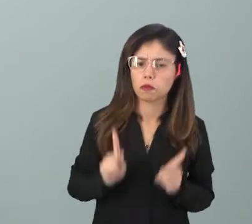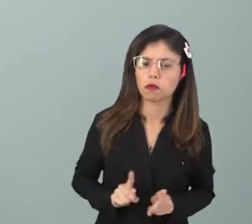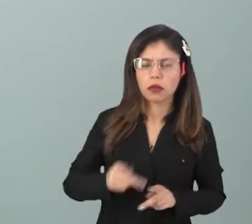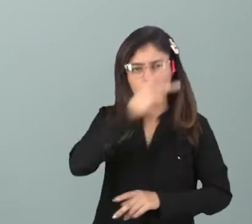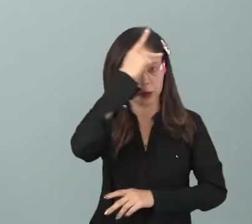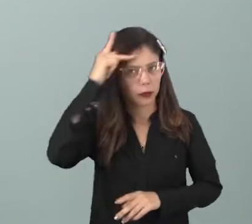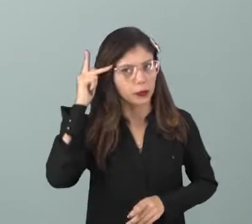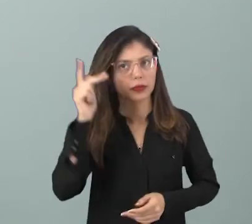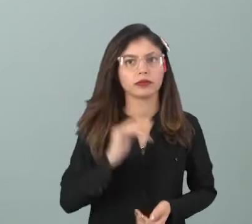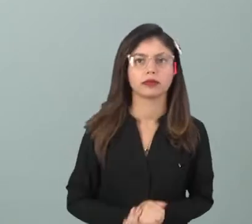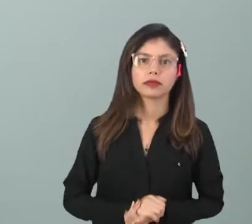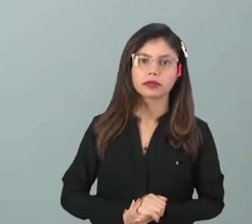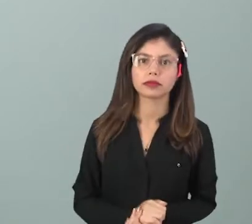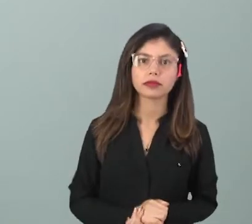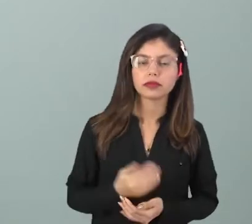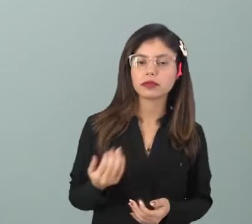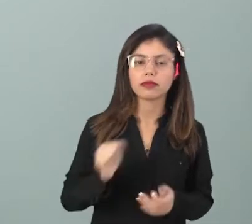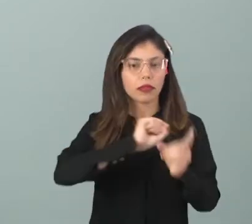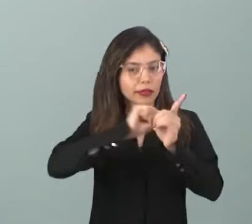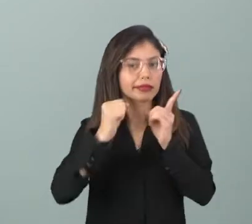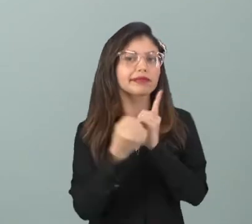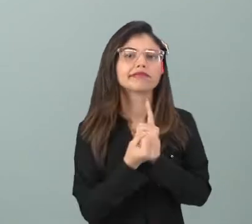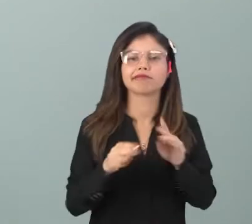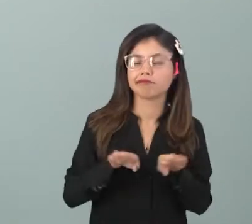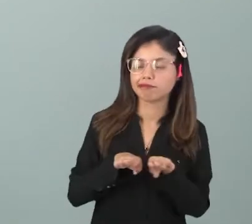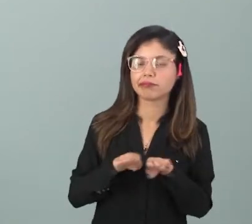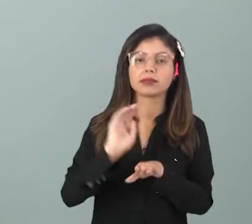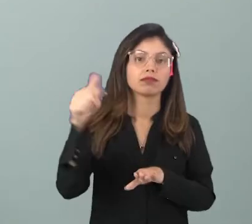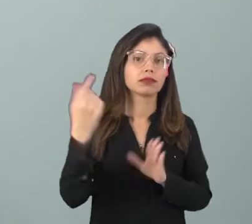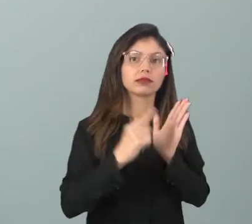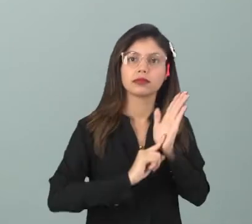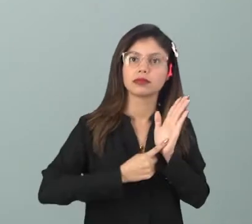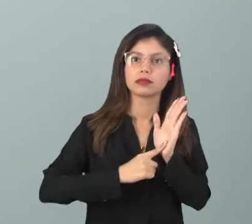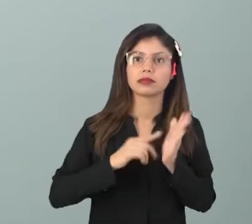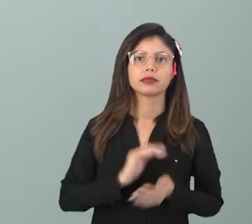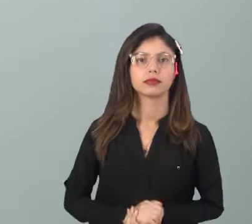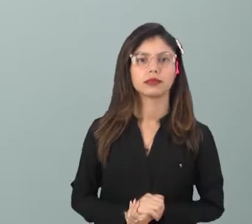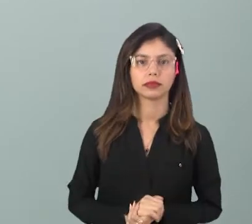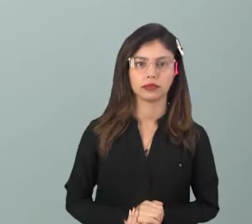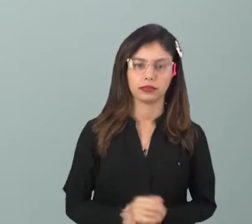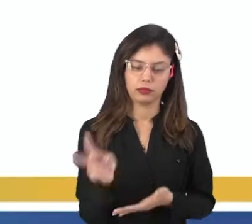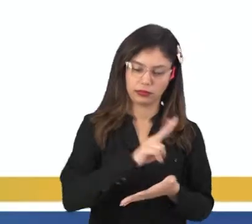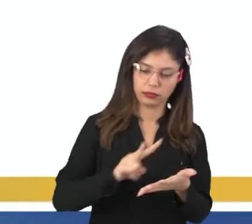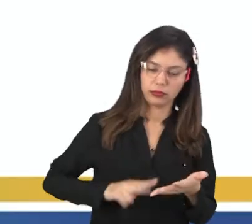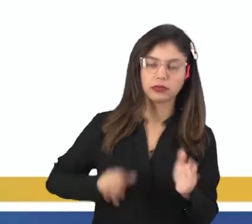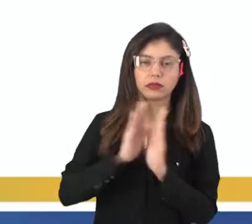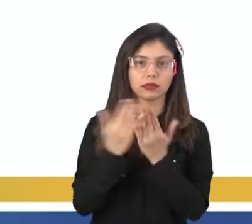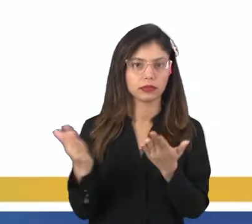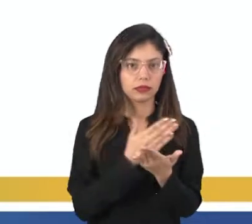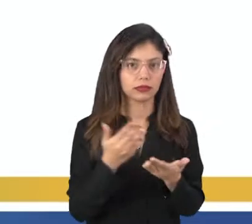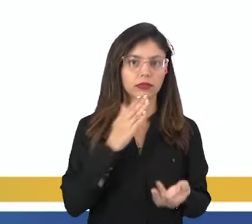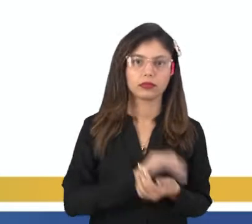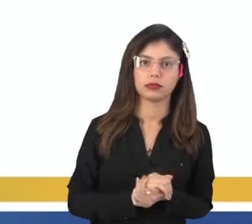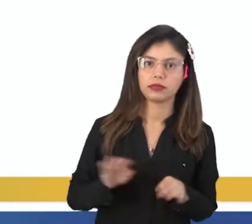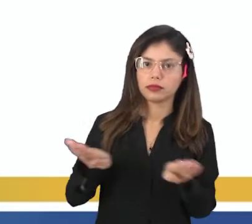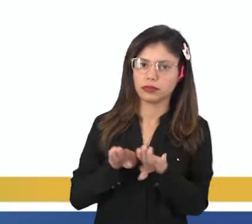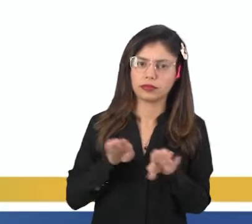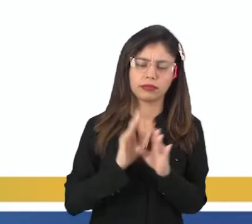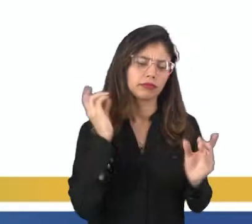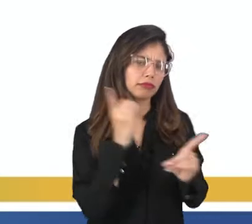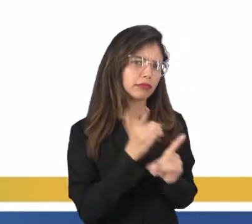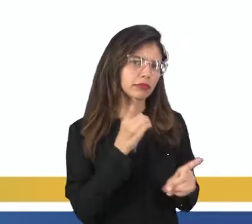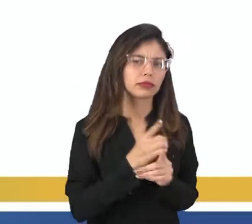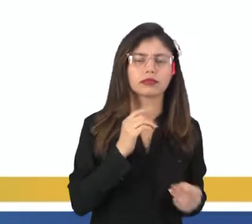comportamento das pessoas e a sociedade Vamos para o outro ponto a leitura de livros permite uma